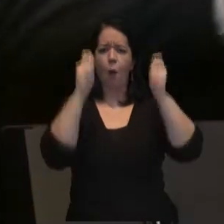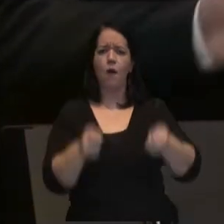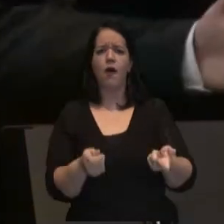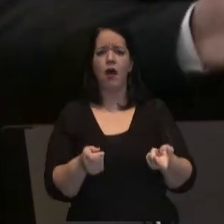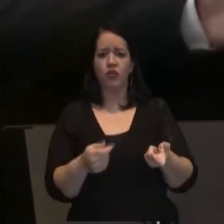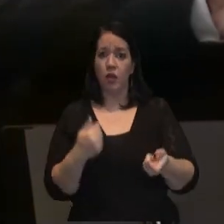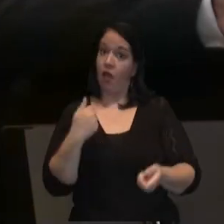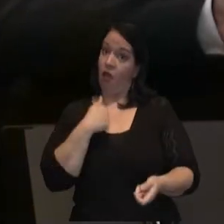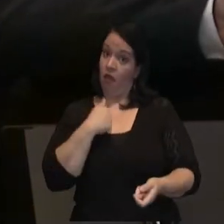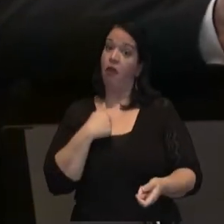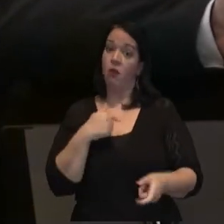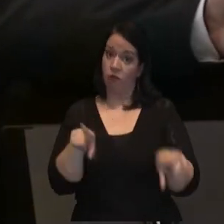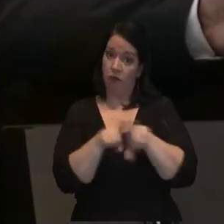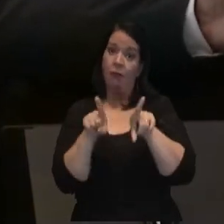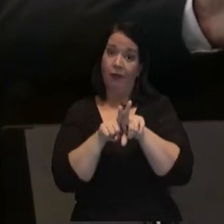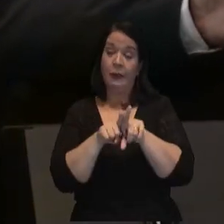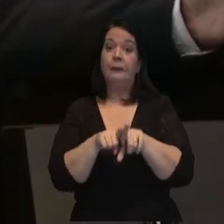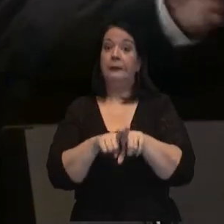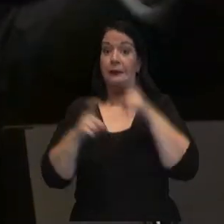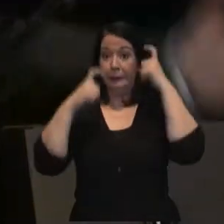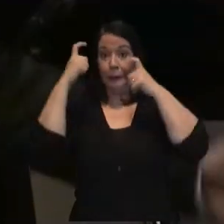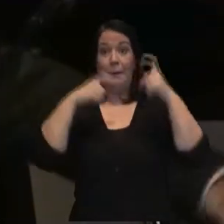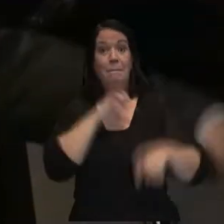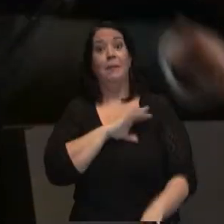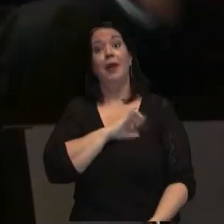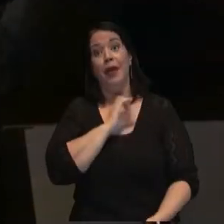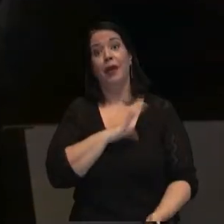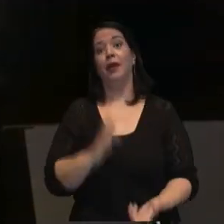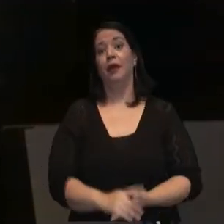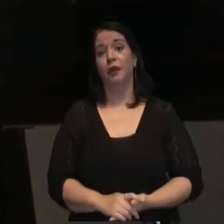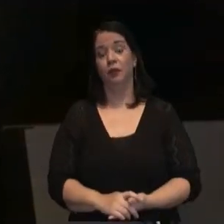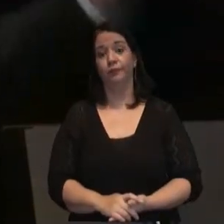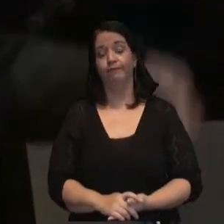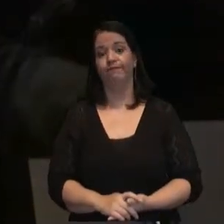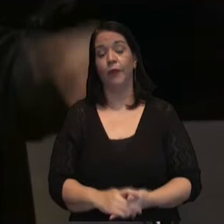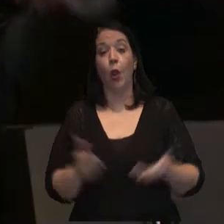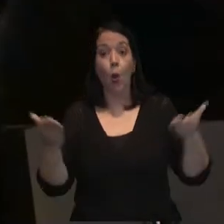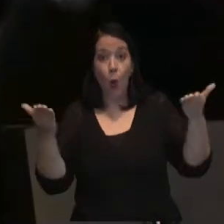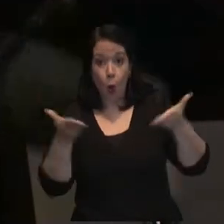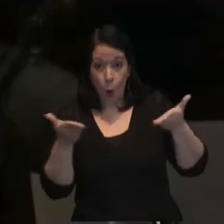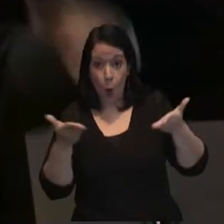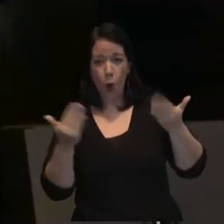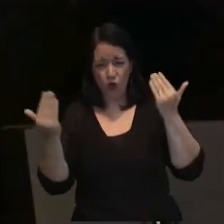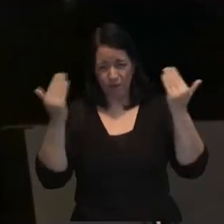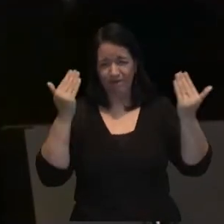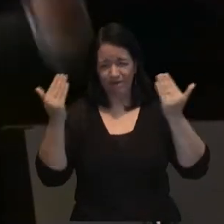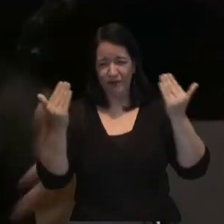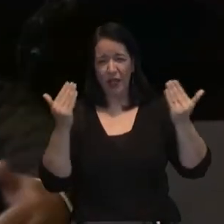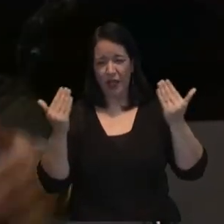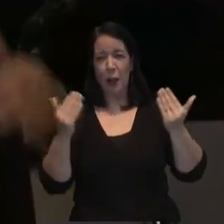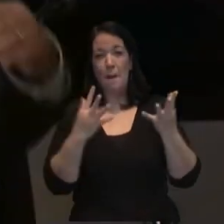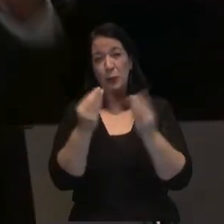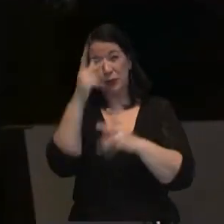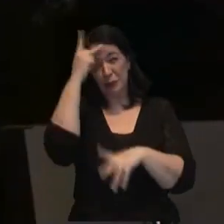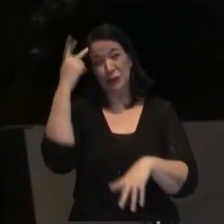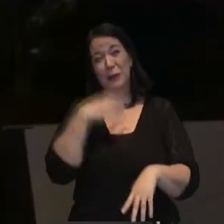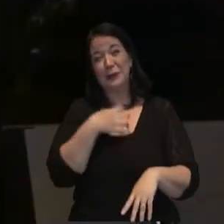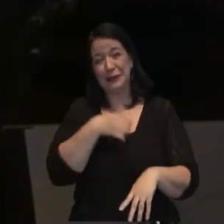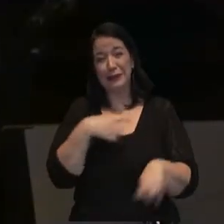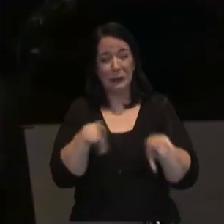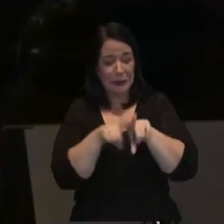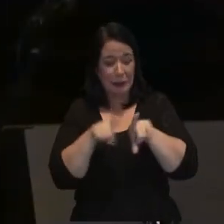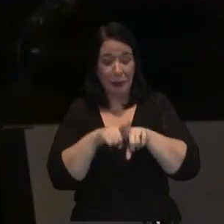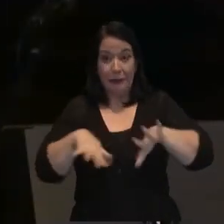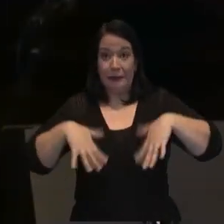estamos cercados, meus queridos, num momento difícil, muito cercados pelo mal, pelo medo, pela insegurança, por